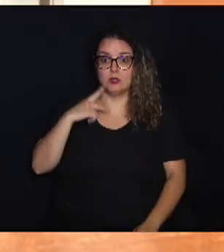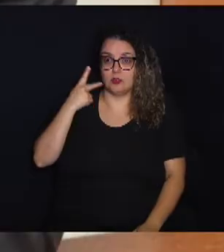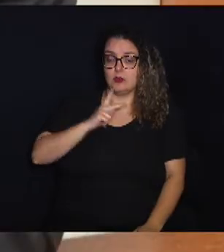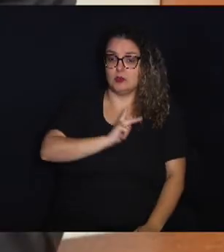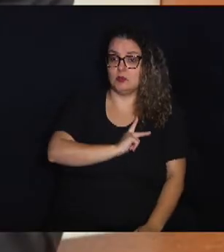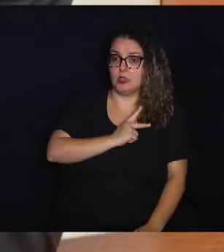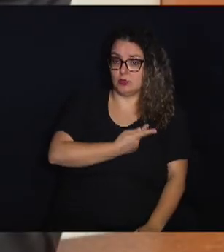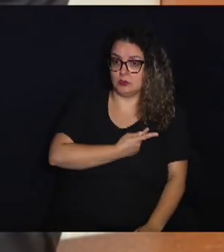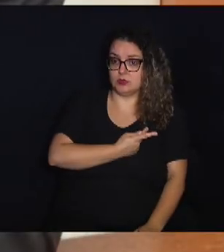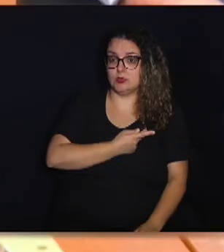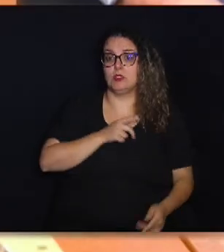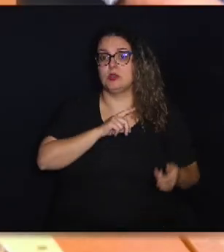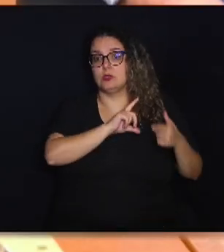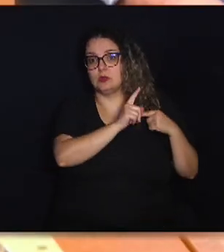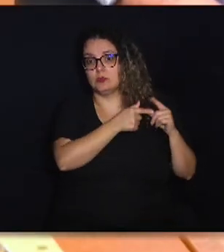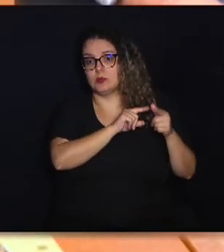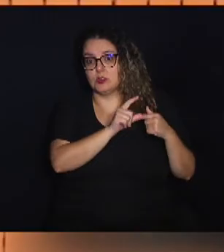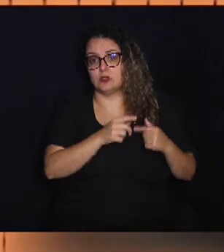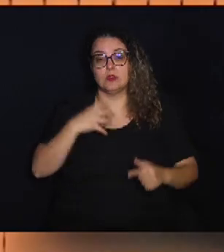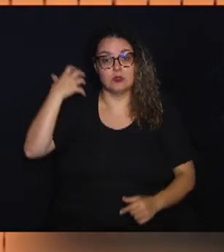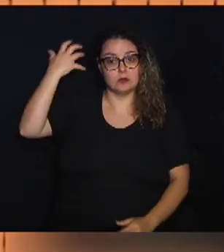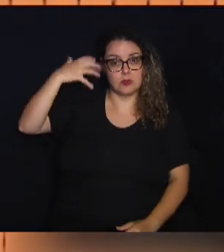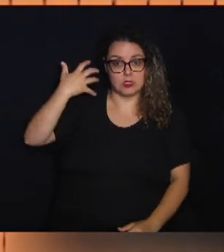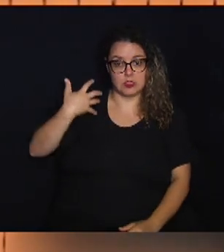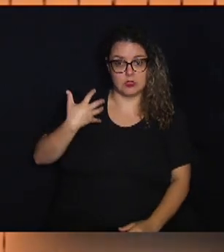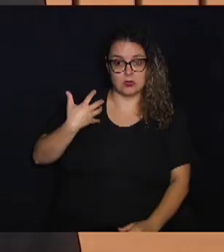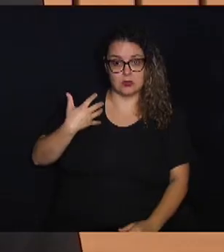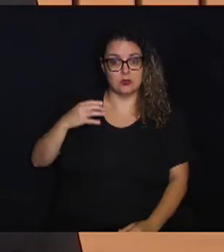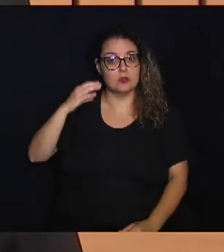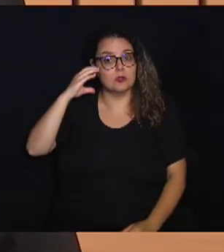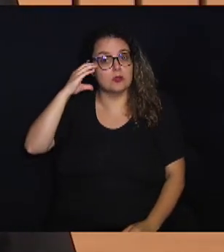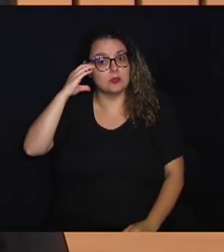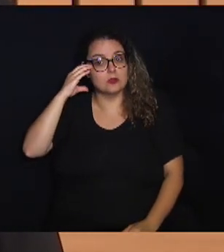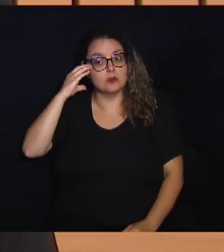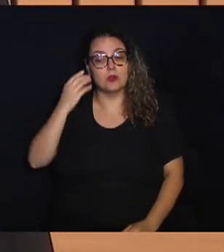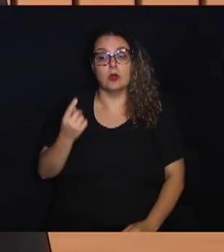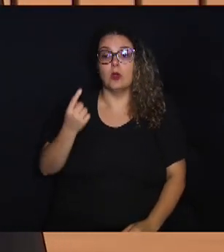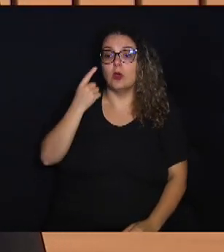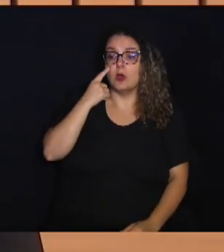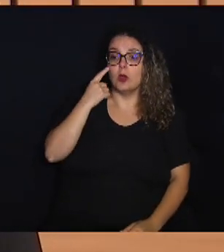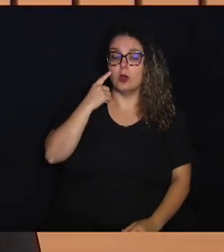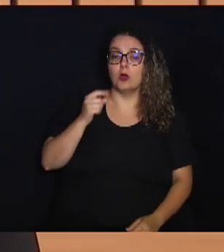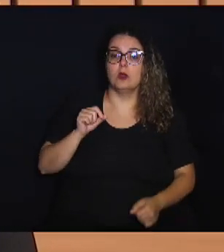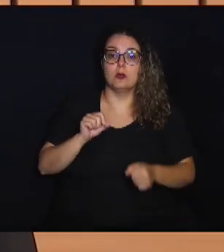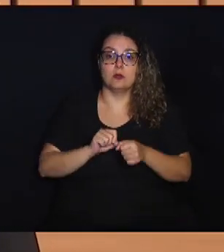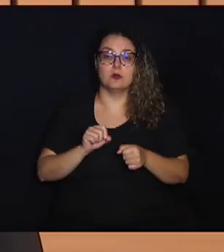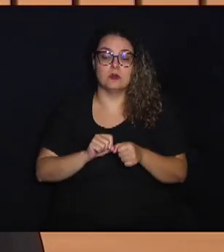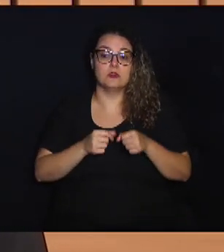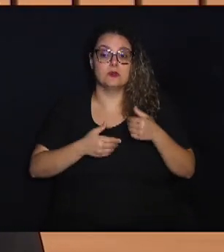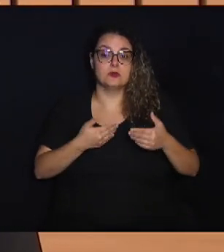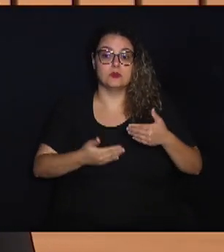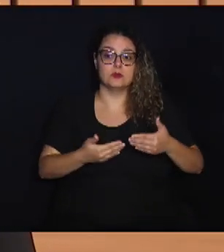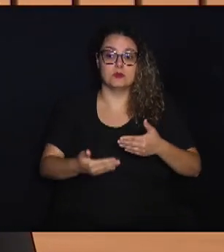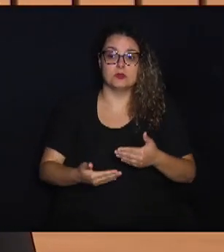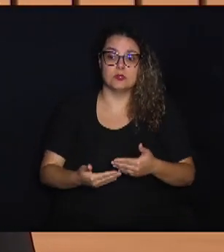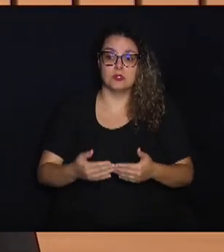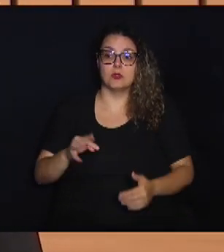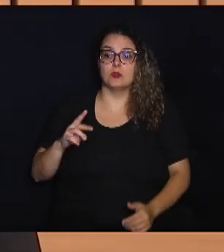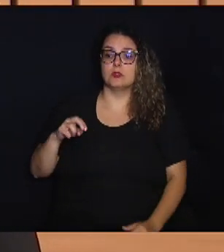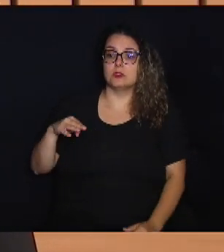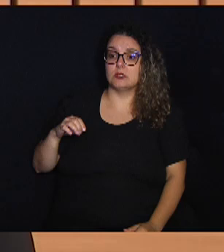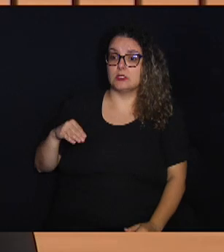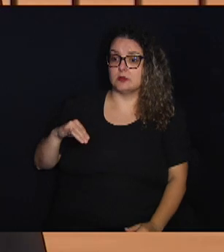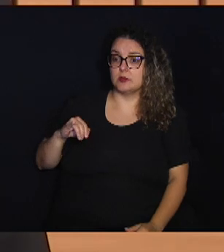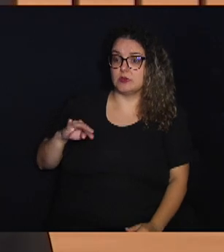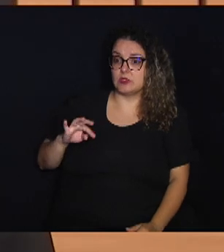Paulo Haddad, Major Jaime, Guida Calixto e Luiz Cirilo. Olha, tem que fazer sempre o trâmite, né? Então o trâmite, graças a